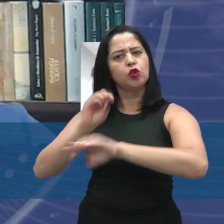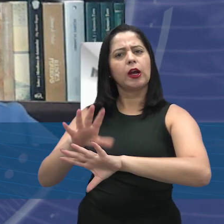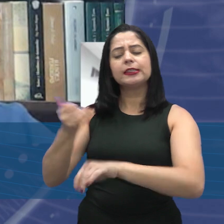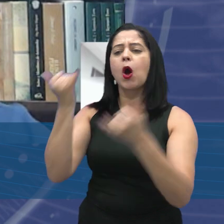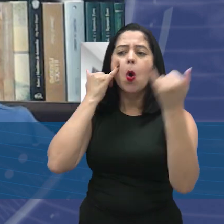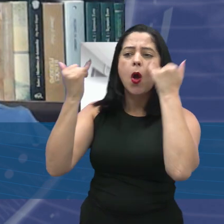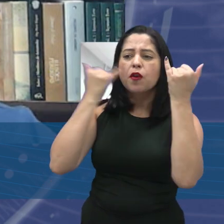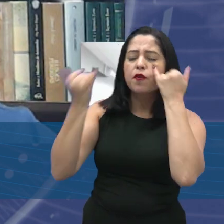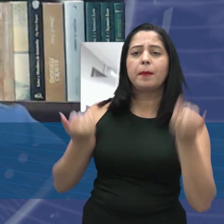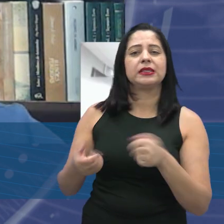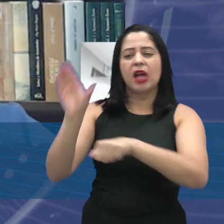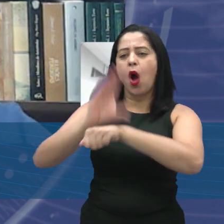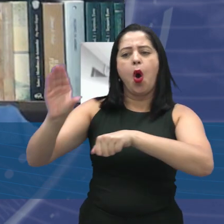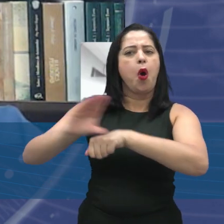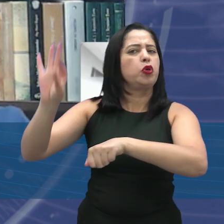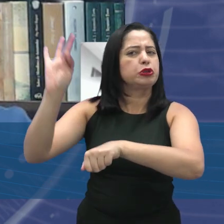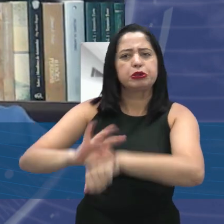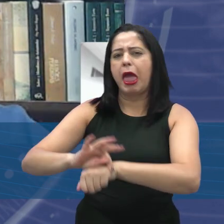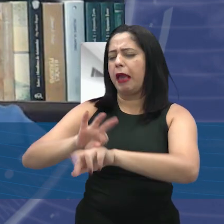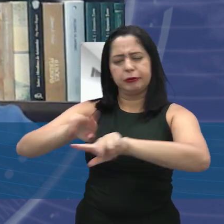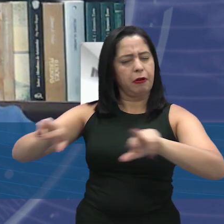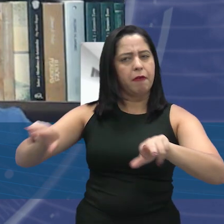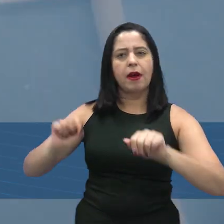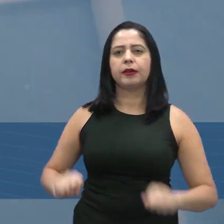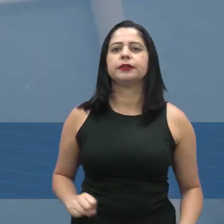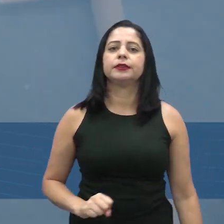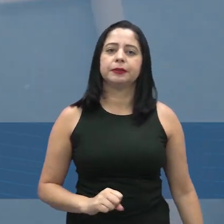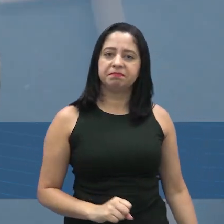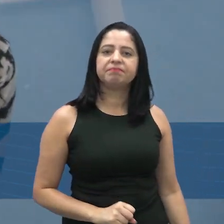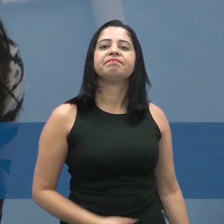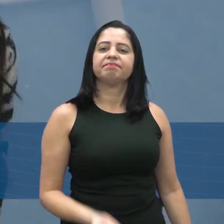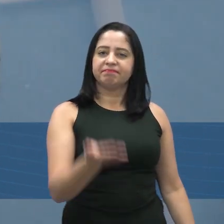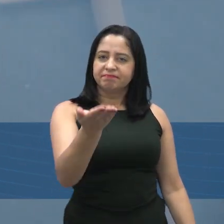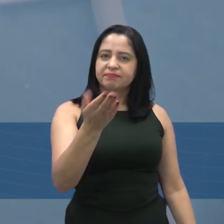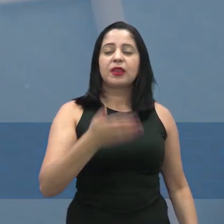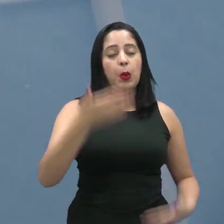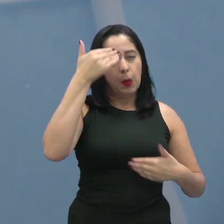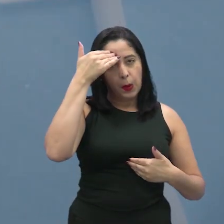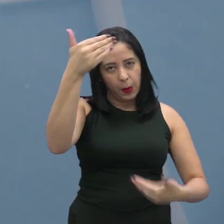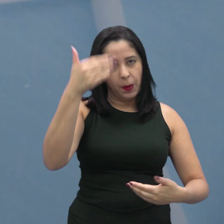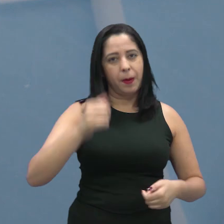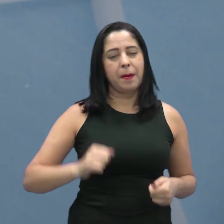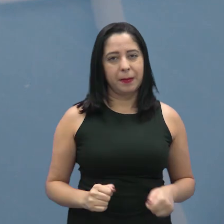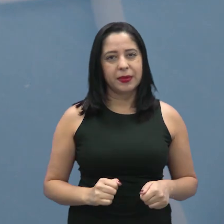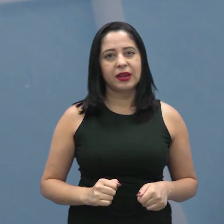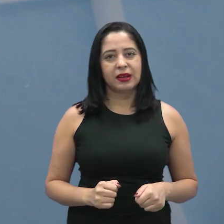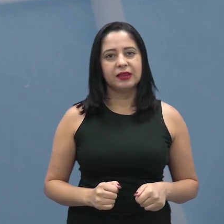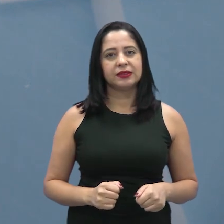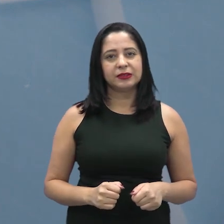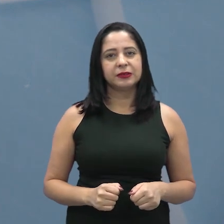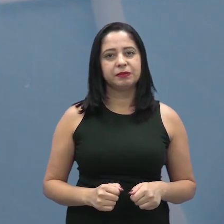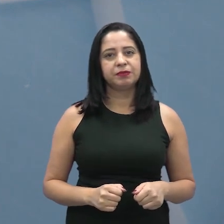técnica, não importa, mas tem que ser a educação a resposta. Tá aí, então. Obrigada, José Maurício, mais uma